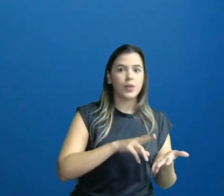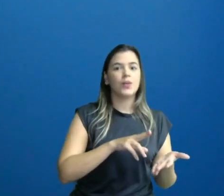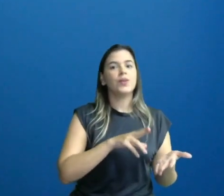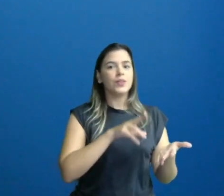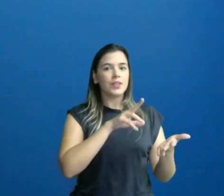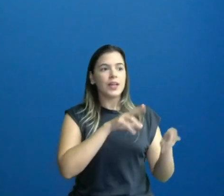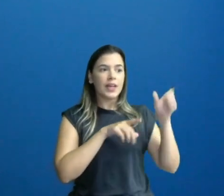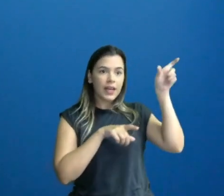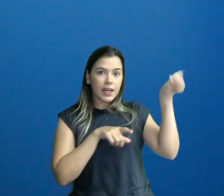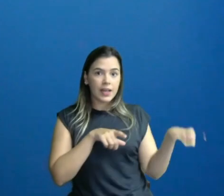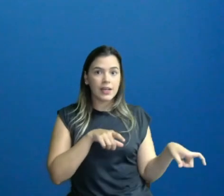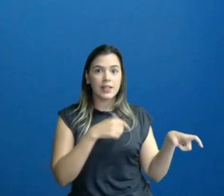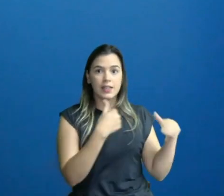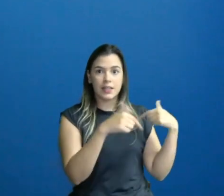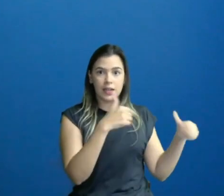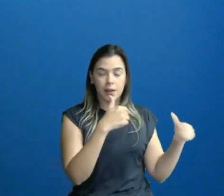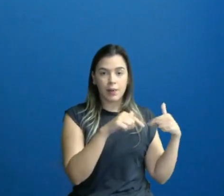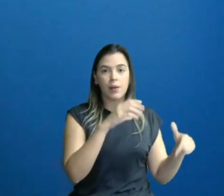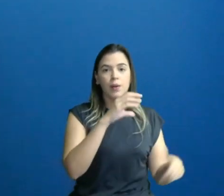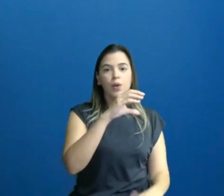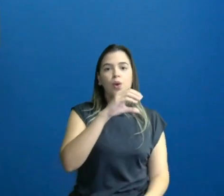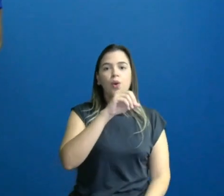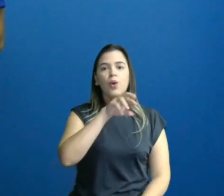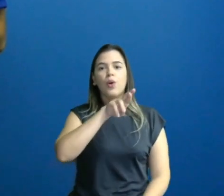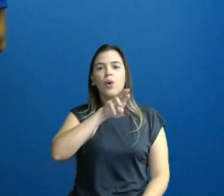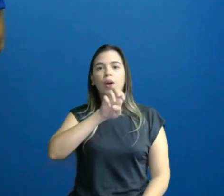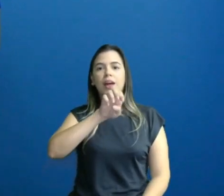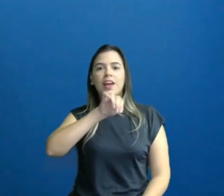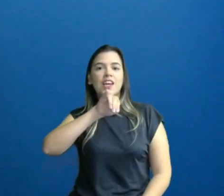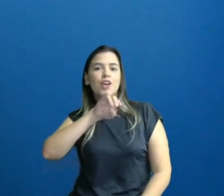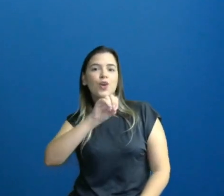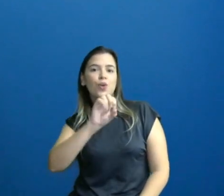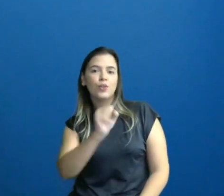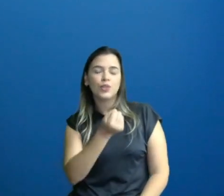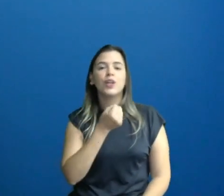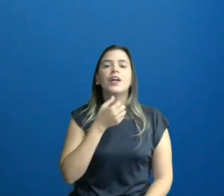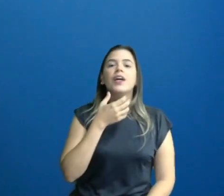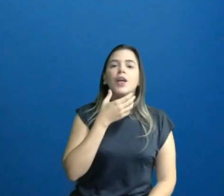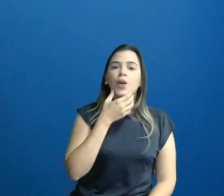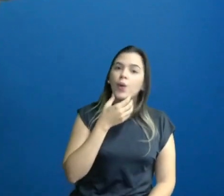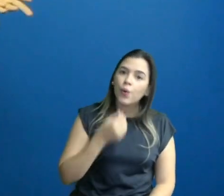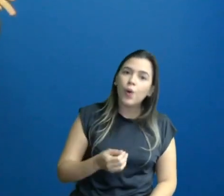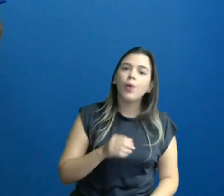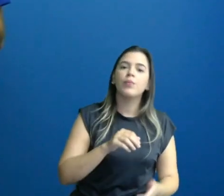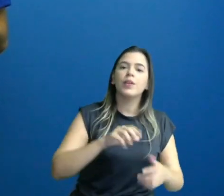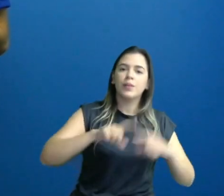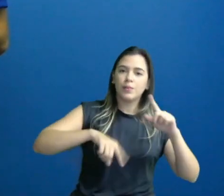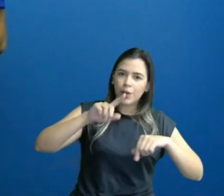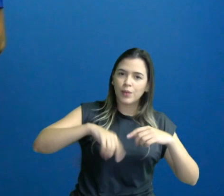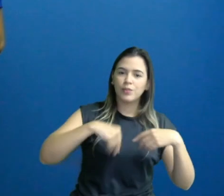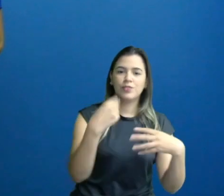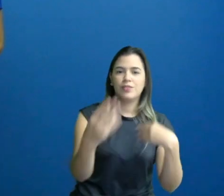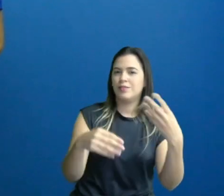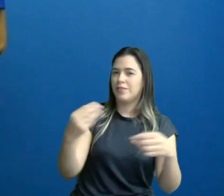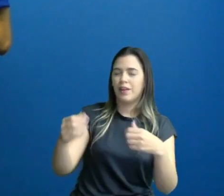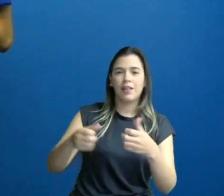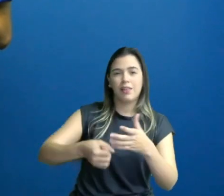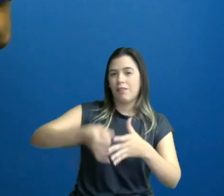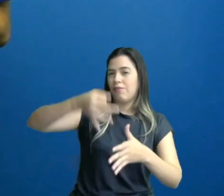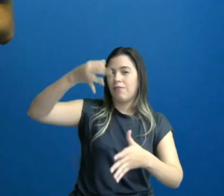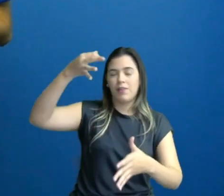carteiro normalmente trabalha para os correios e o entregador trabalha aí para várias e várias